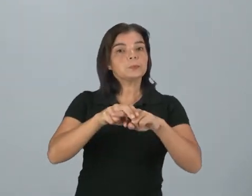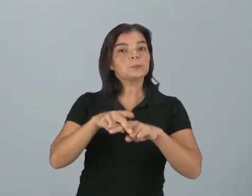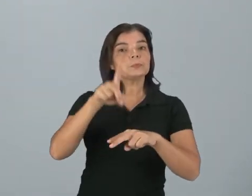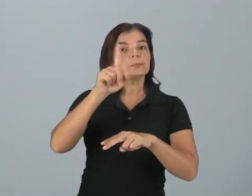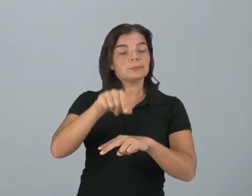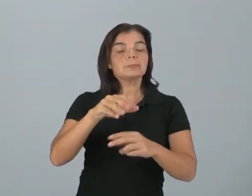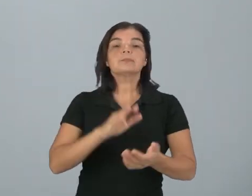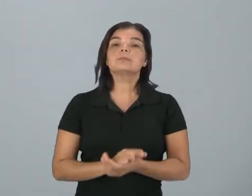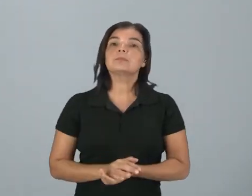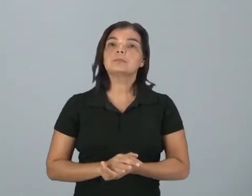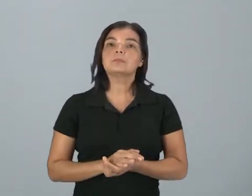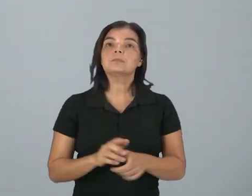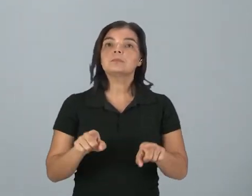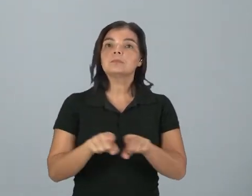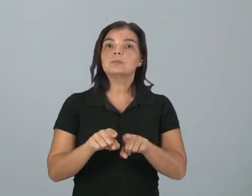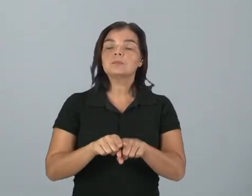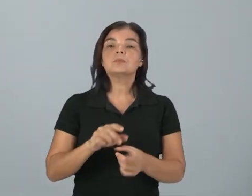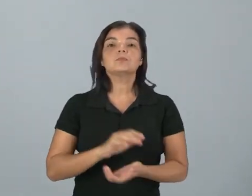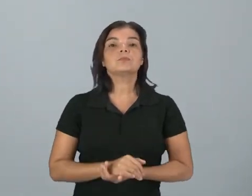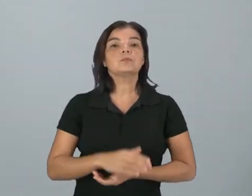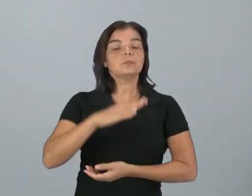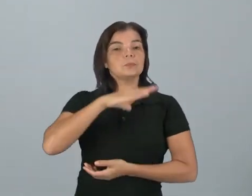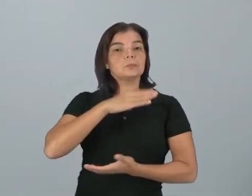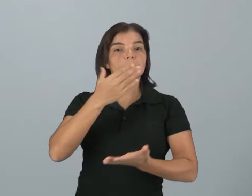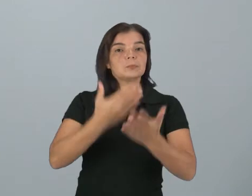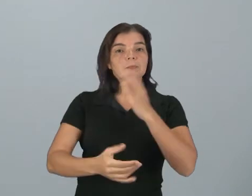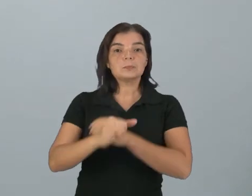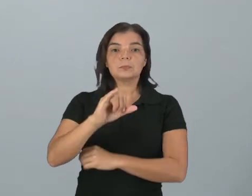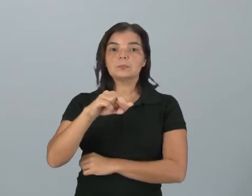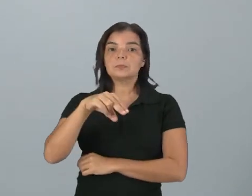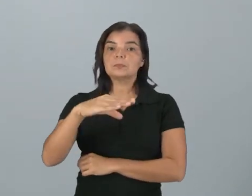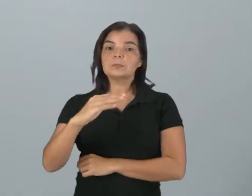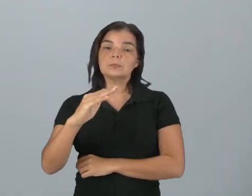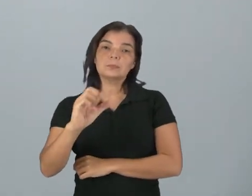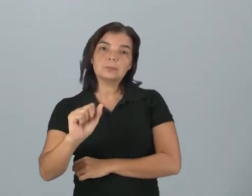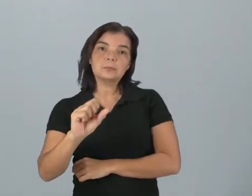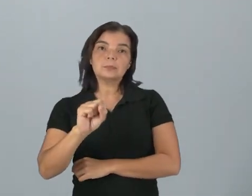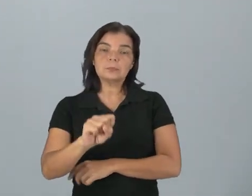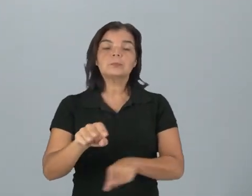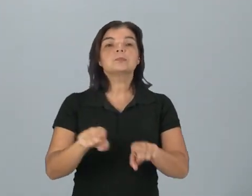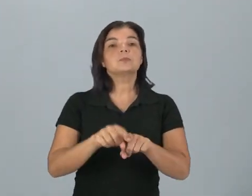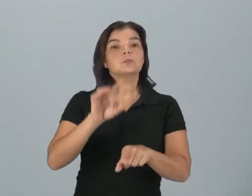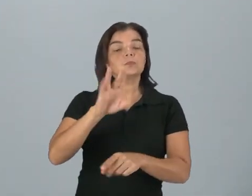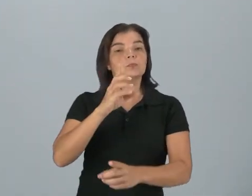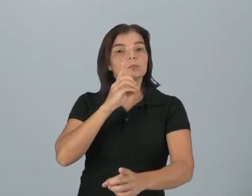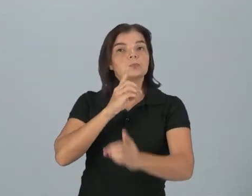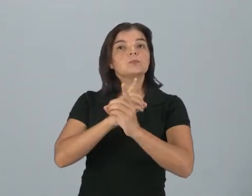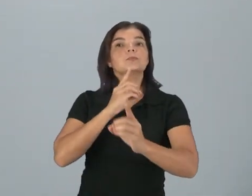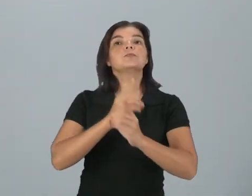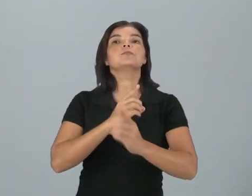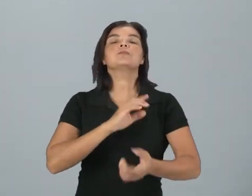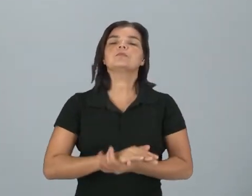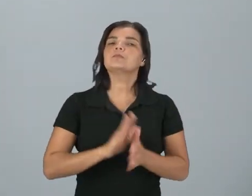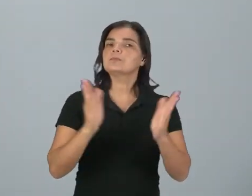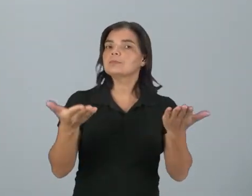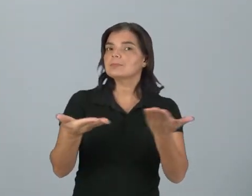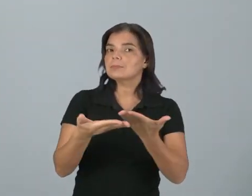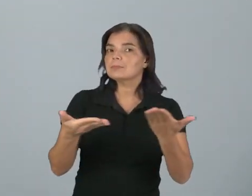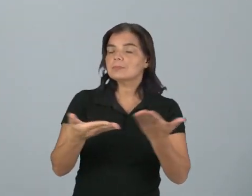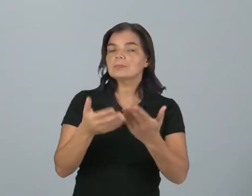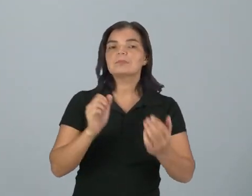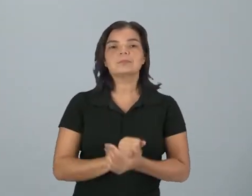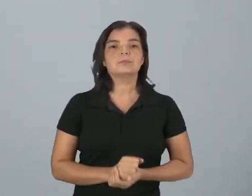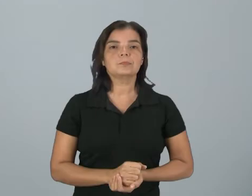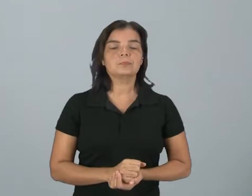ela é considerada chamada de cidade perdida dos Incas, certo? Porque ela só foi encontrada já agora